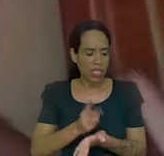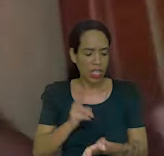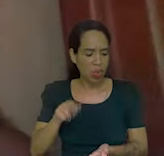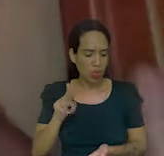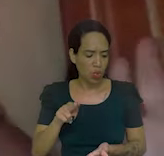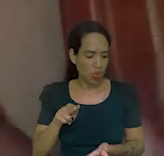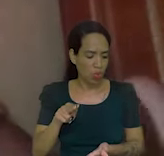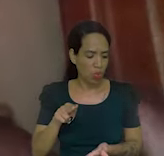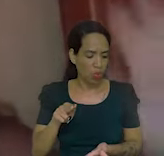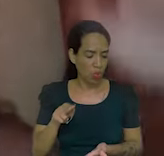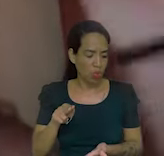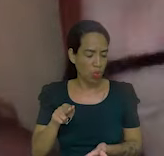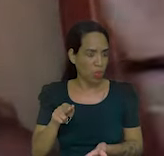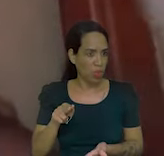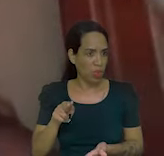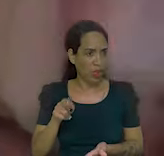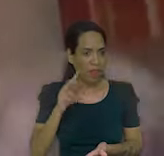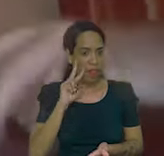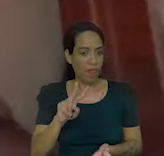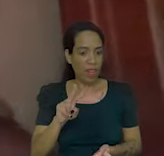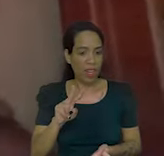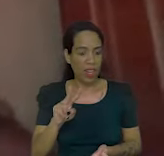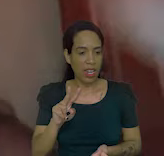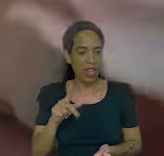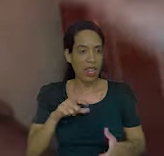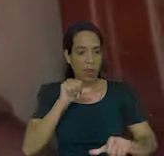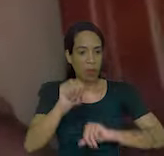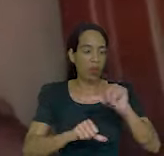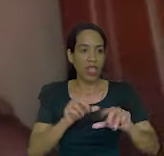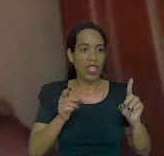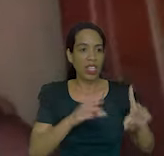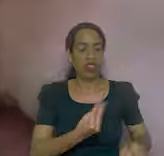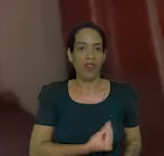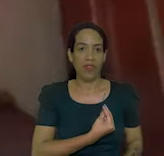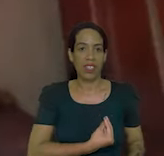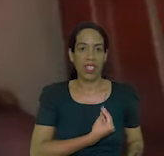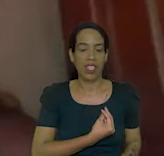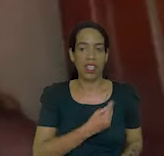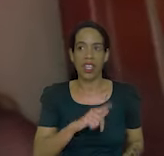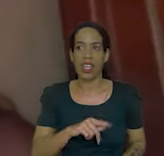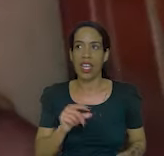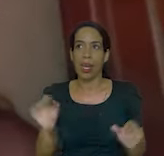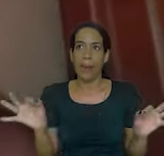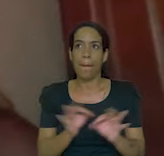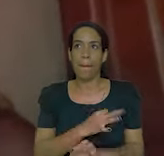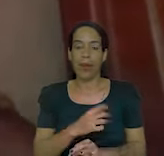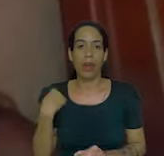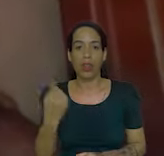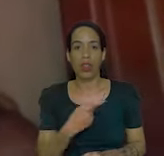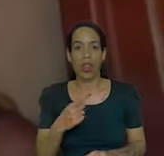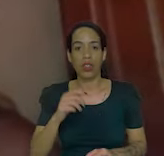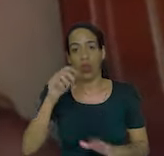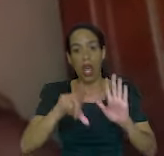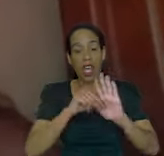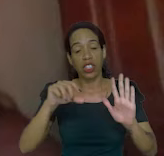nunca vai deixar de existir. Bom, a meu ver, assim, desde que veio a reforma, ele não deixou de existir, né? Ele está ali na prática para a gente. E, além do